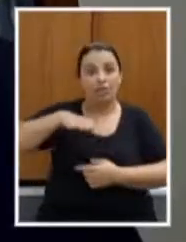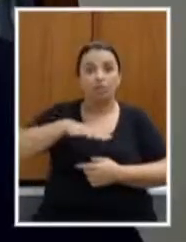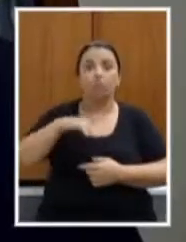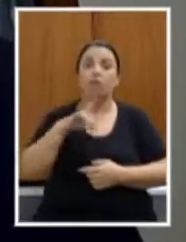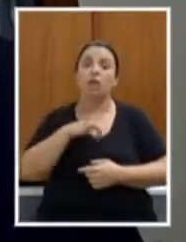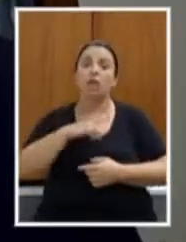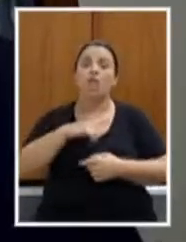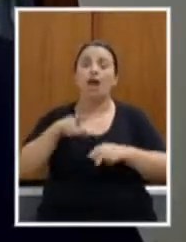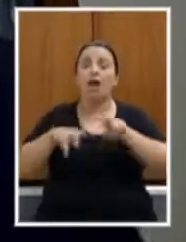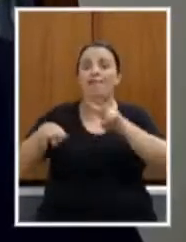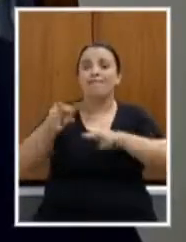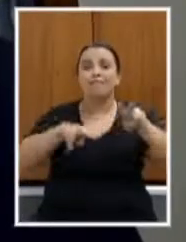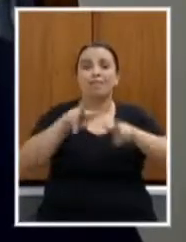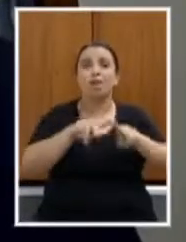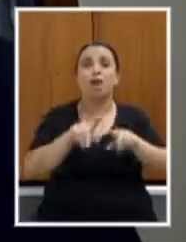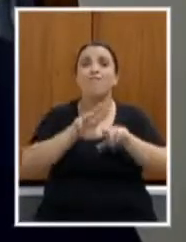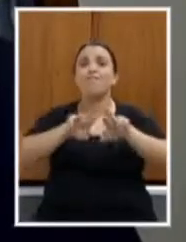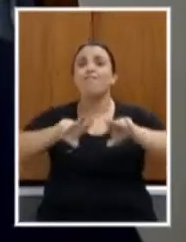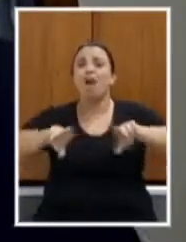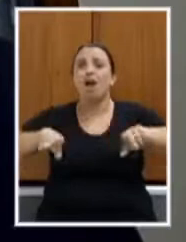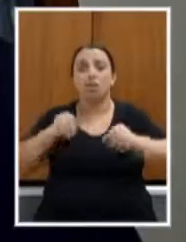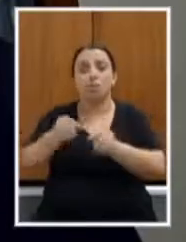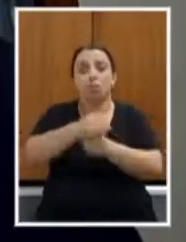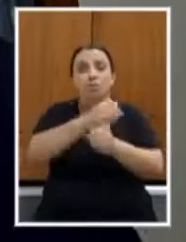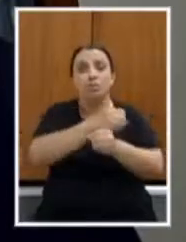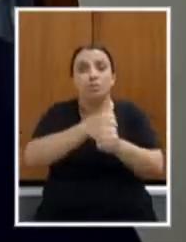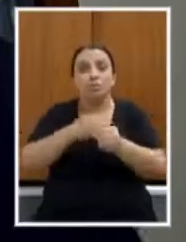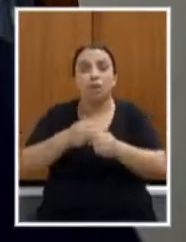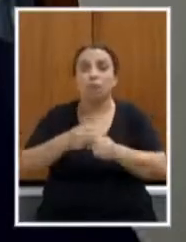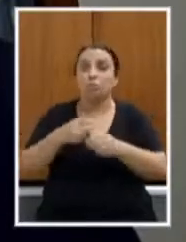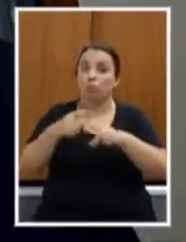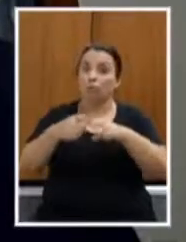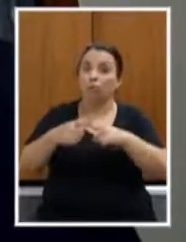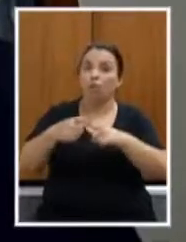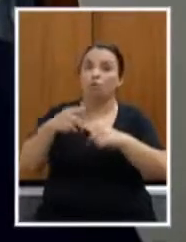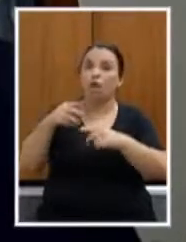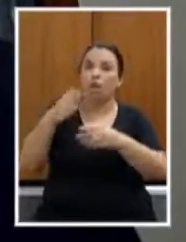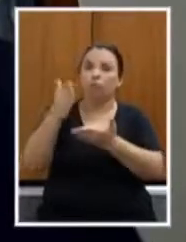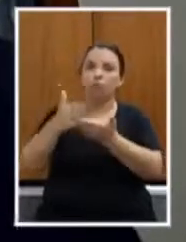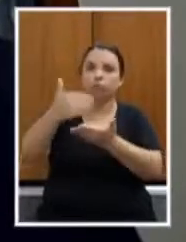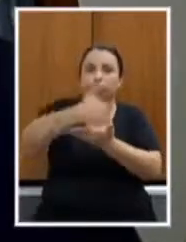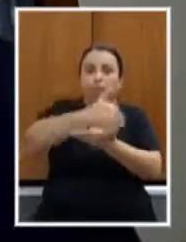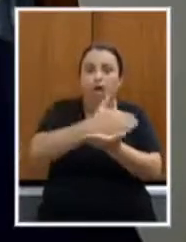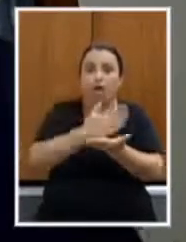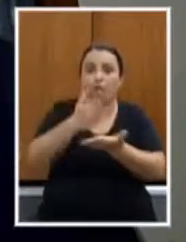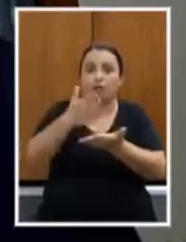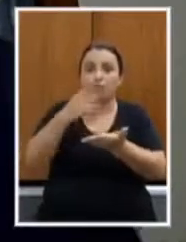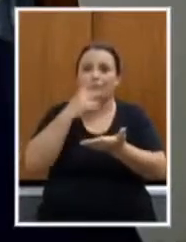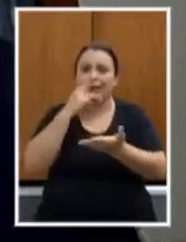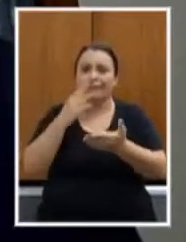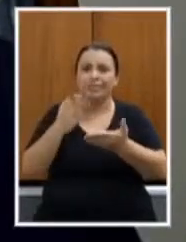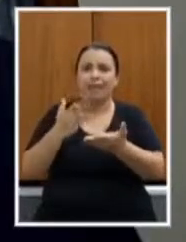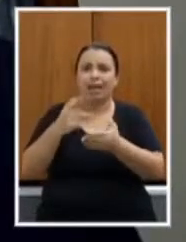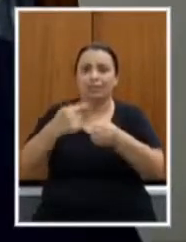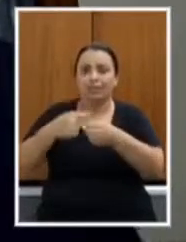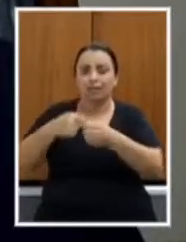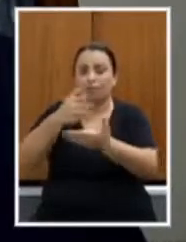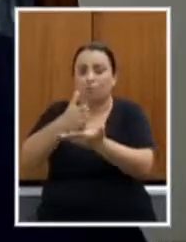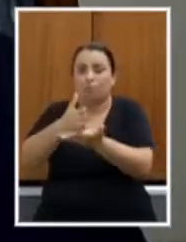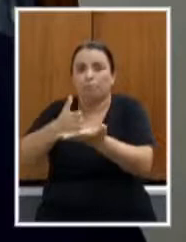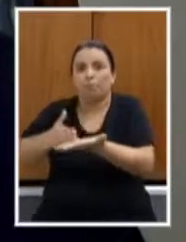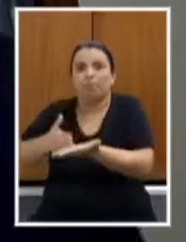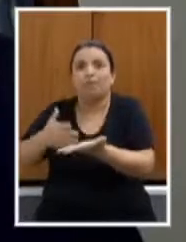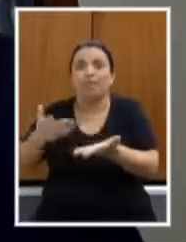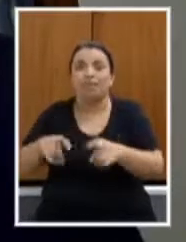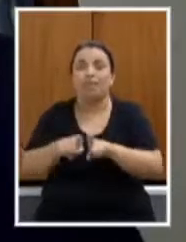vários municípios que estavam sendo cortados no meio daquela demarcação, além de povoados inteiros, sítios, fazendas